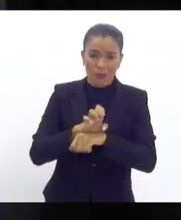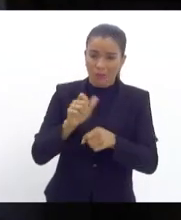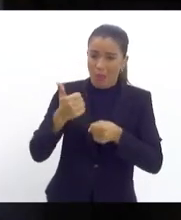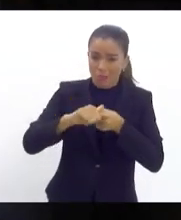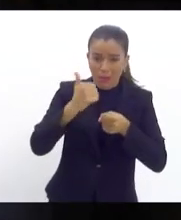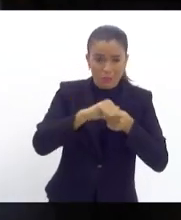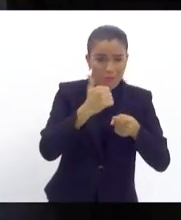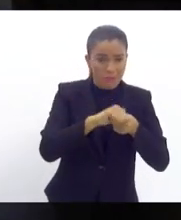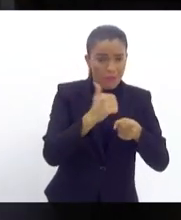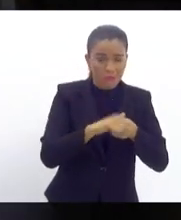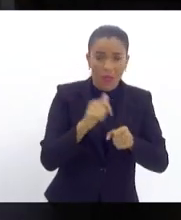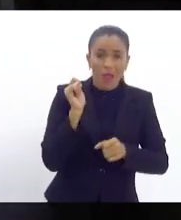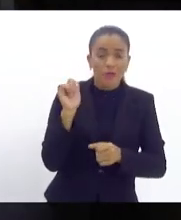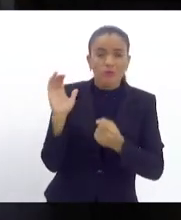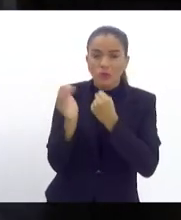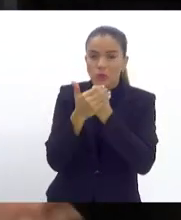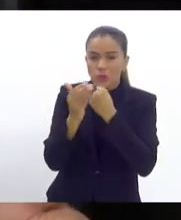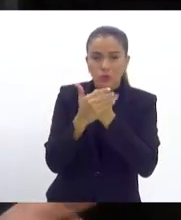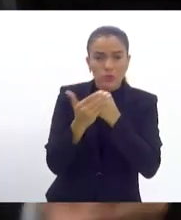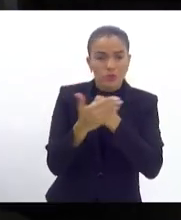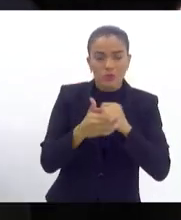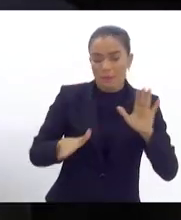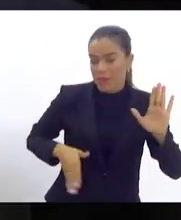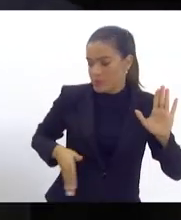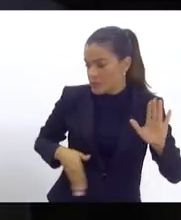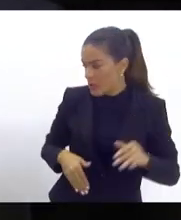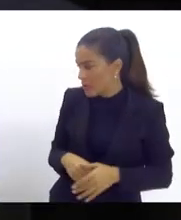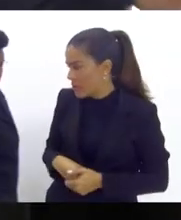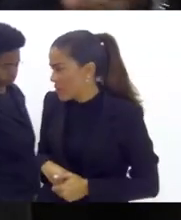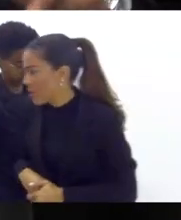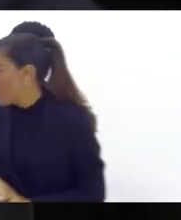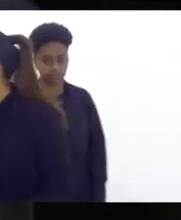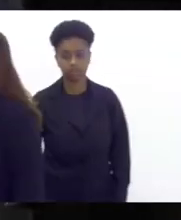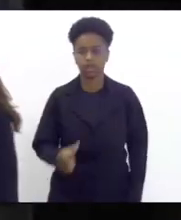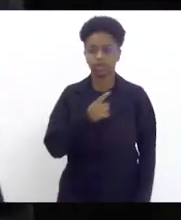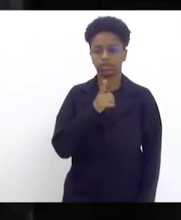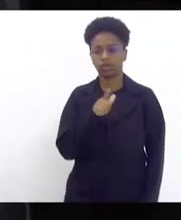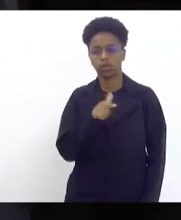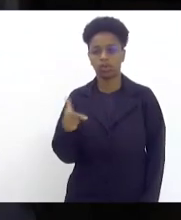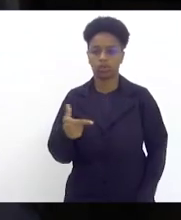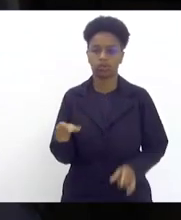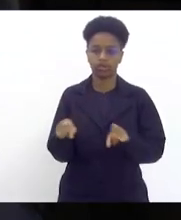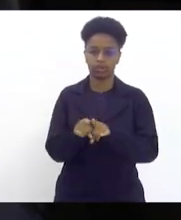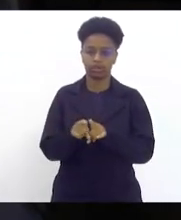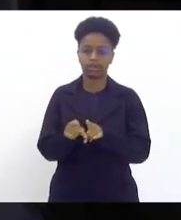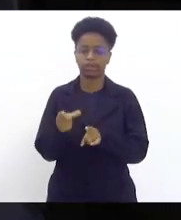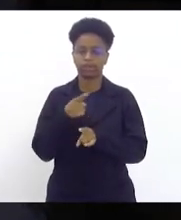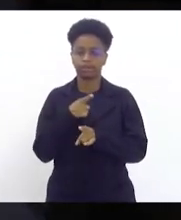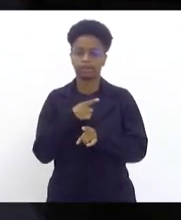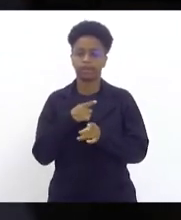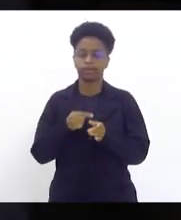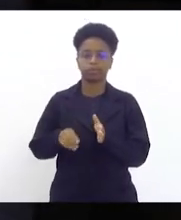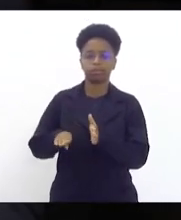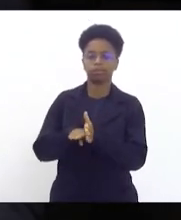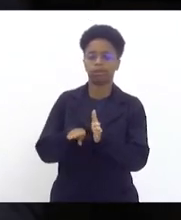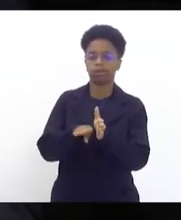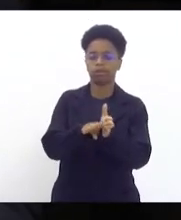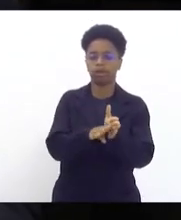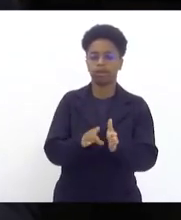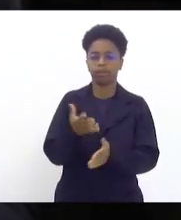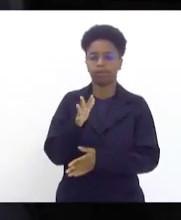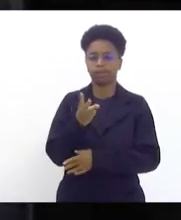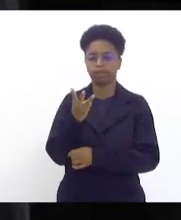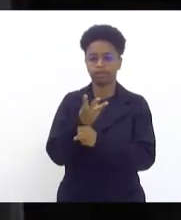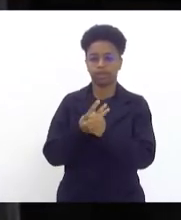abrigo de Marginal ali dentro e tem um outro mais à frente que tem umas viaturas do recôncavo hoje estacionadas que é três anos atrás